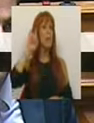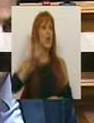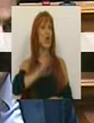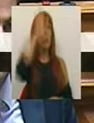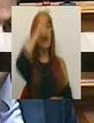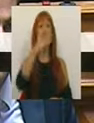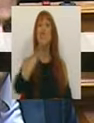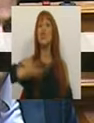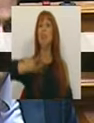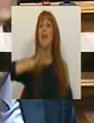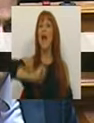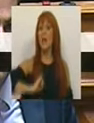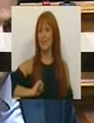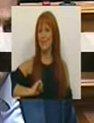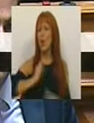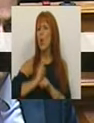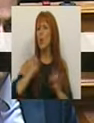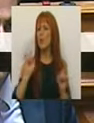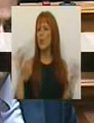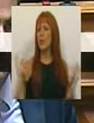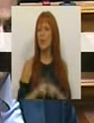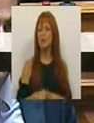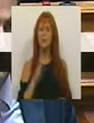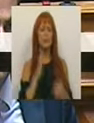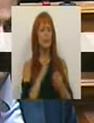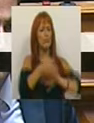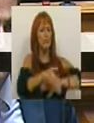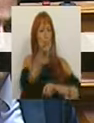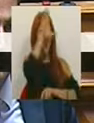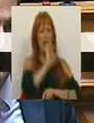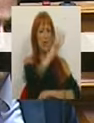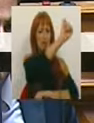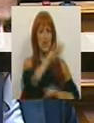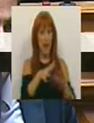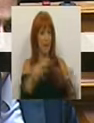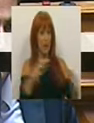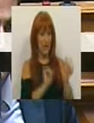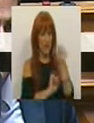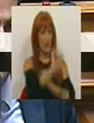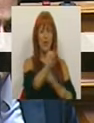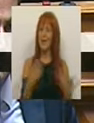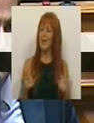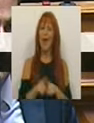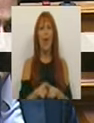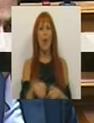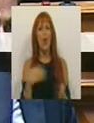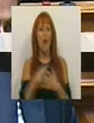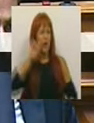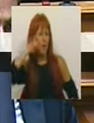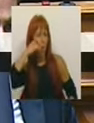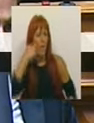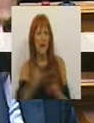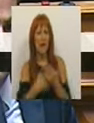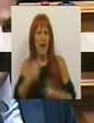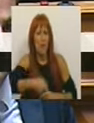Sr. Primeiro-Ministro explicasse porque é que, por intervenção do seu governo e da sua maioria, está a gerar esta desconfiança no